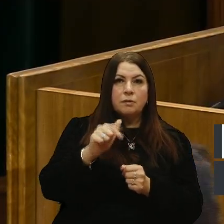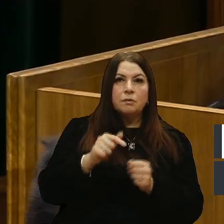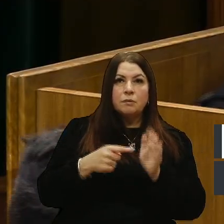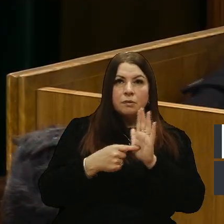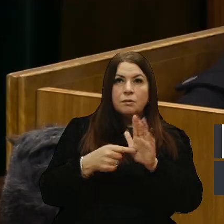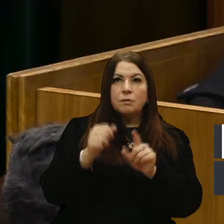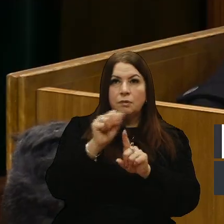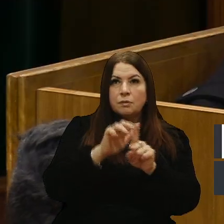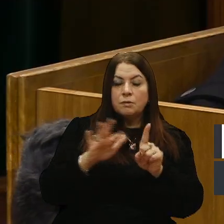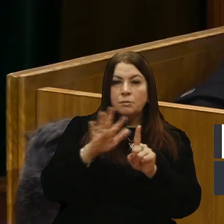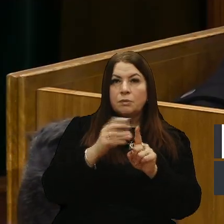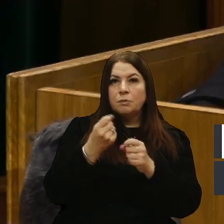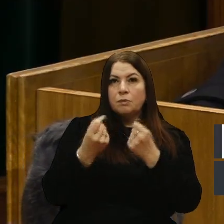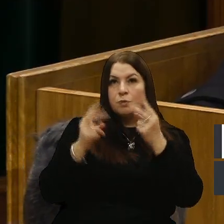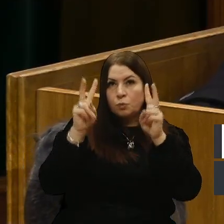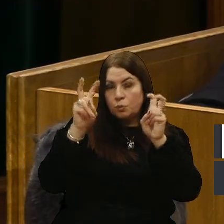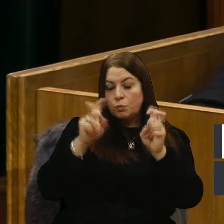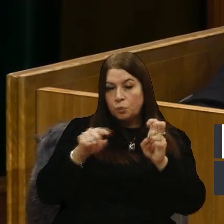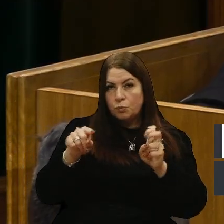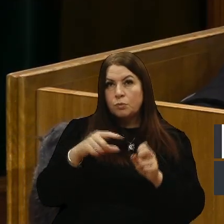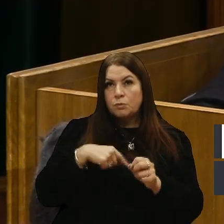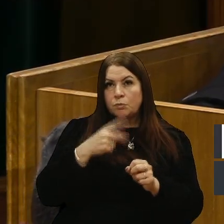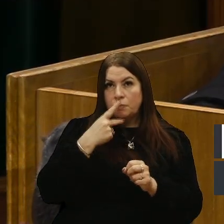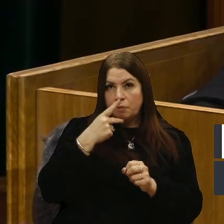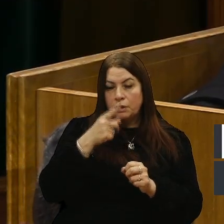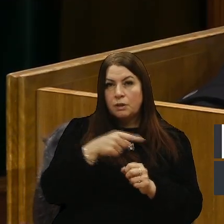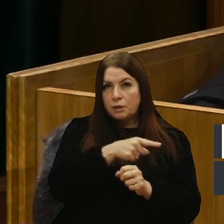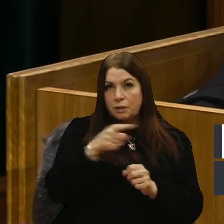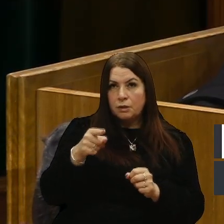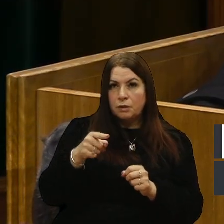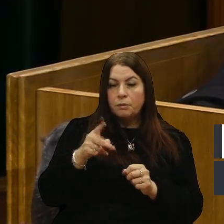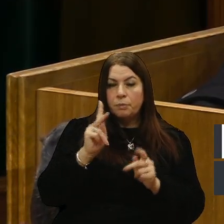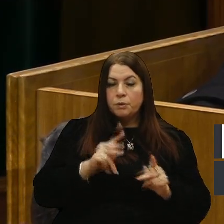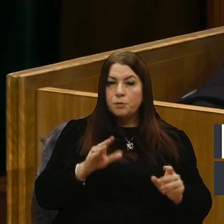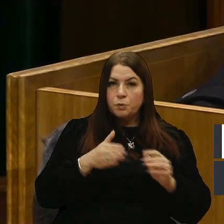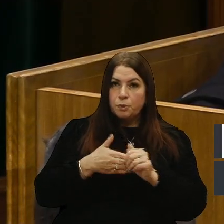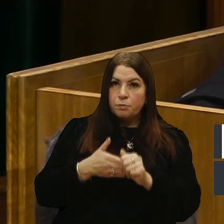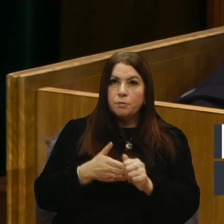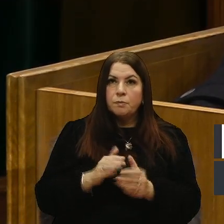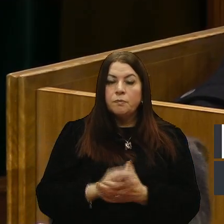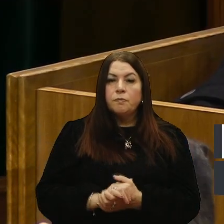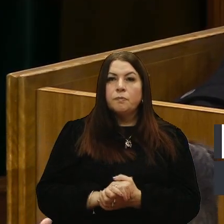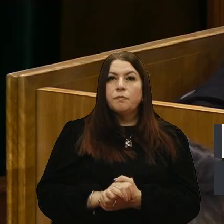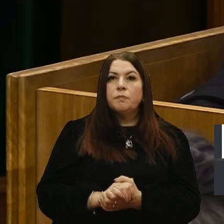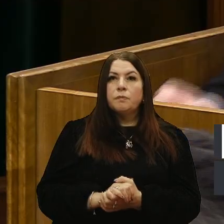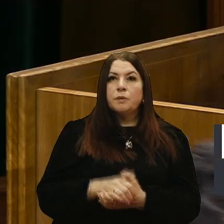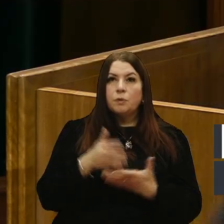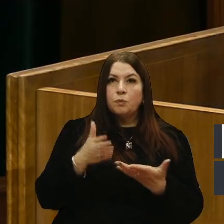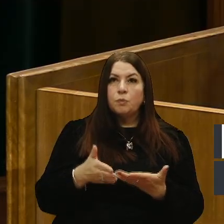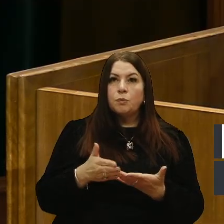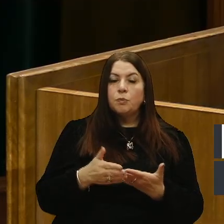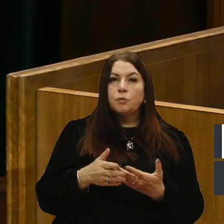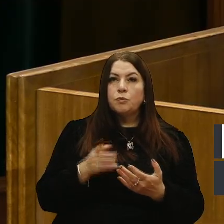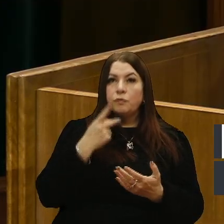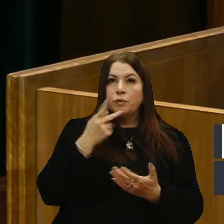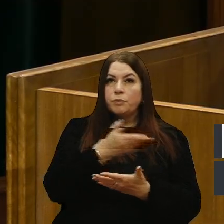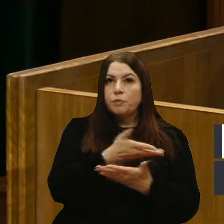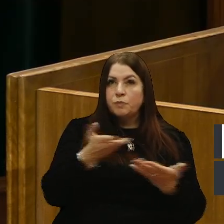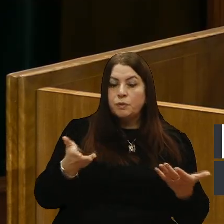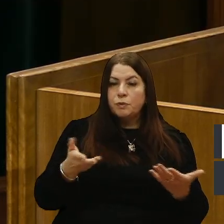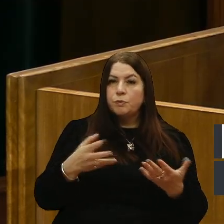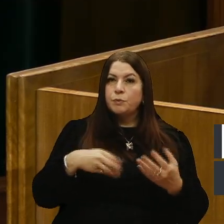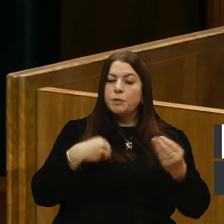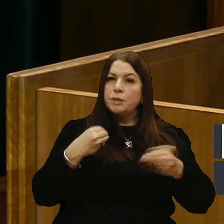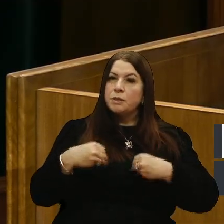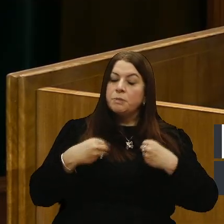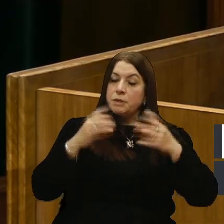imagens e mais alguns assuntos que eu teria que passar aqui para o público que nos acompanha. Então, hoje eu me dirijo a todos vocês com um